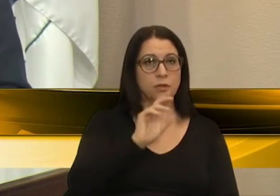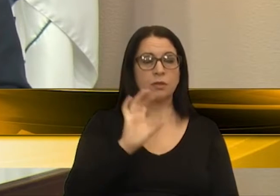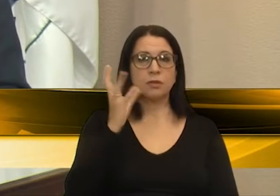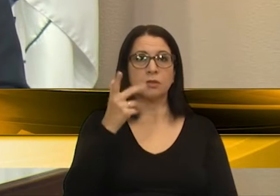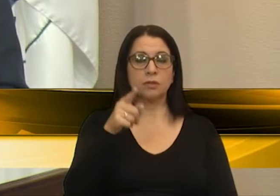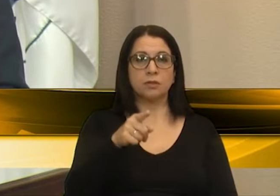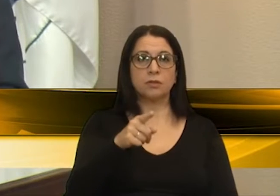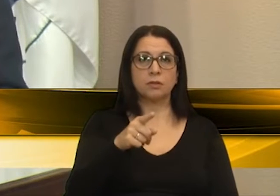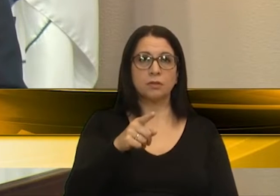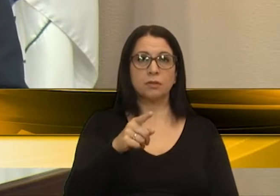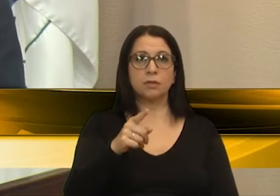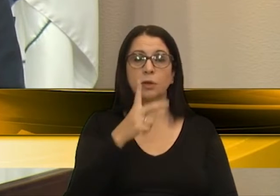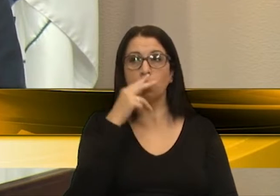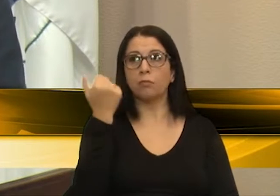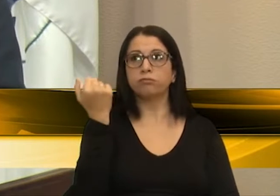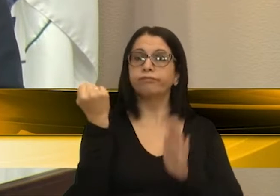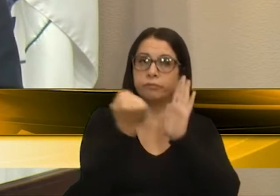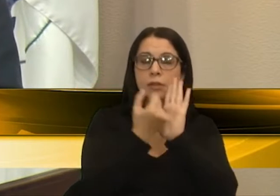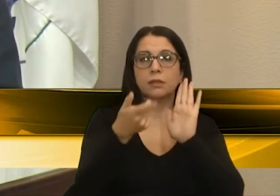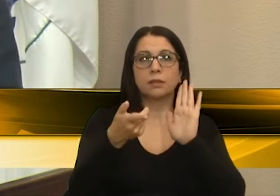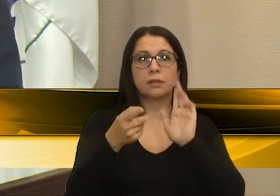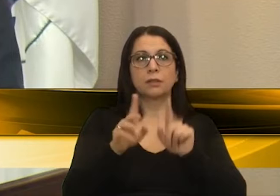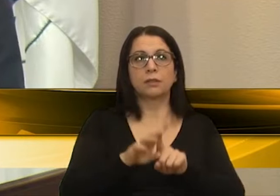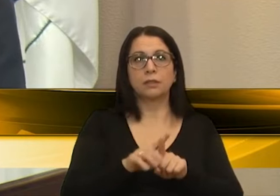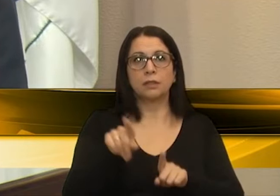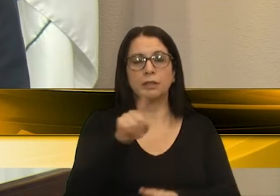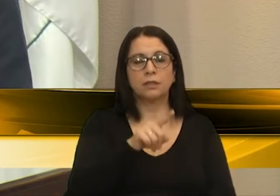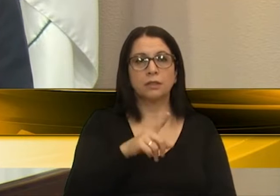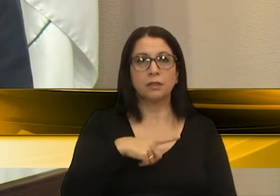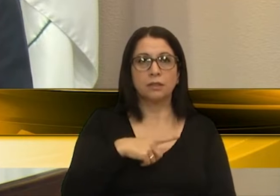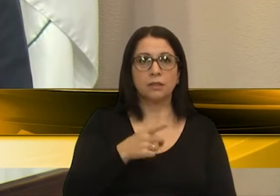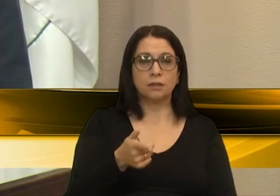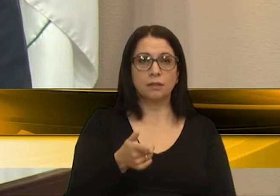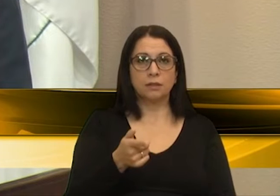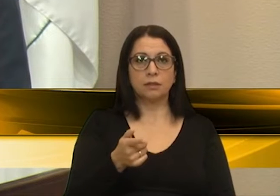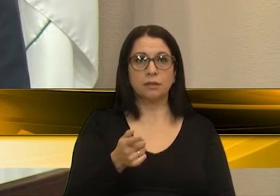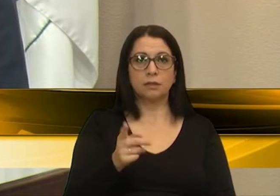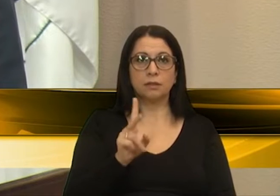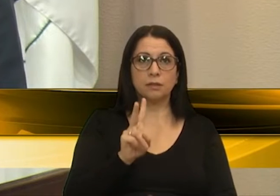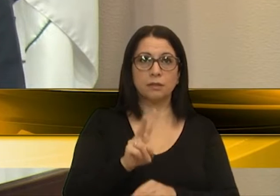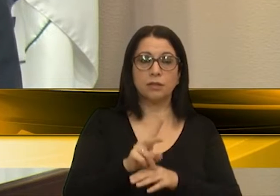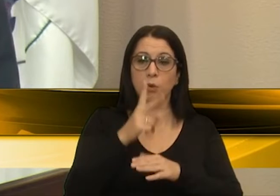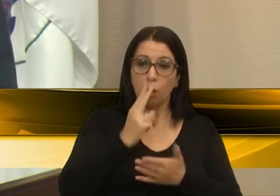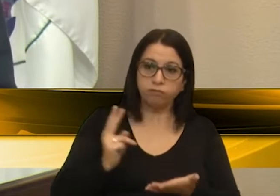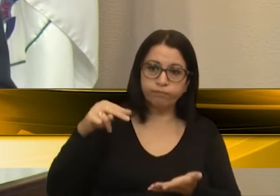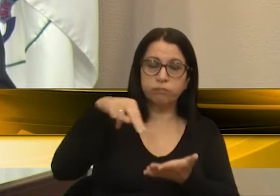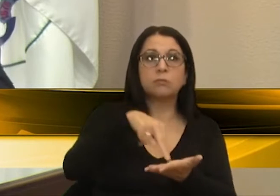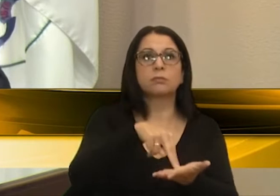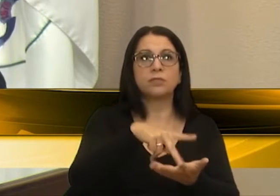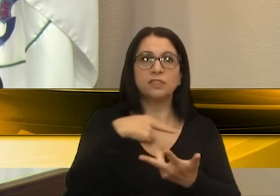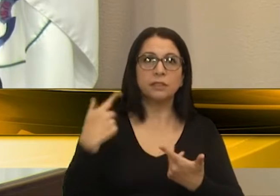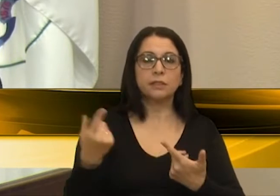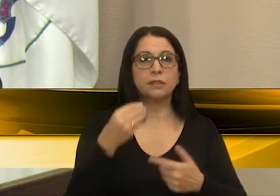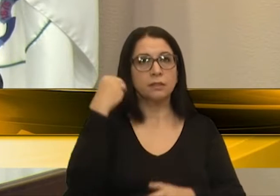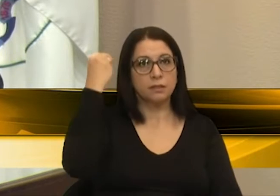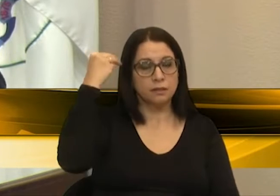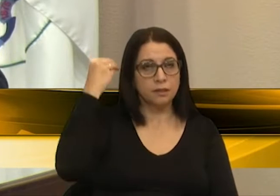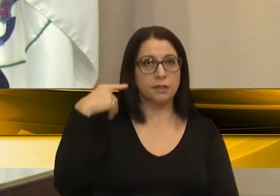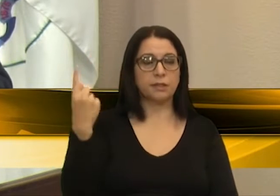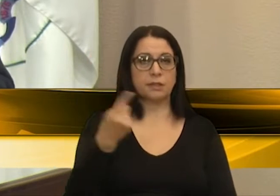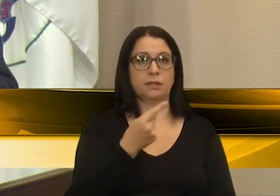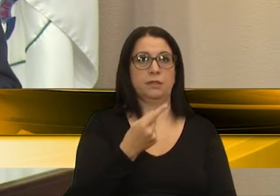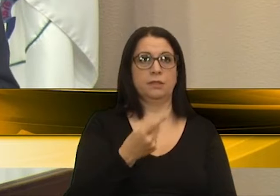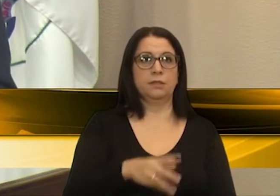acontecimento ele é extremamente simbólico. Né? Os jovens eles desejam ser protagonistas de tantas experiências, né, de tantas